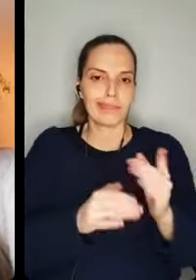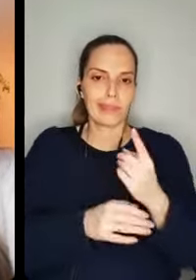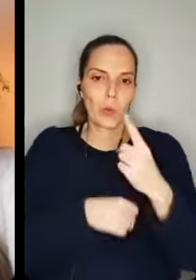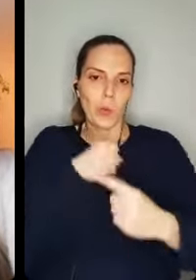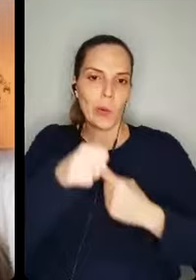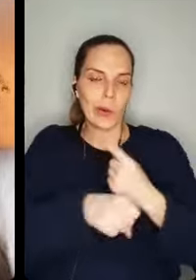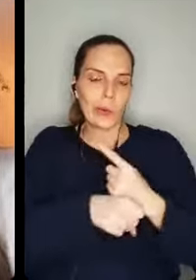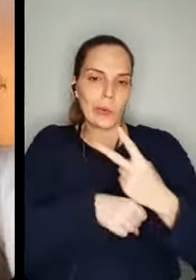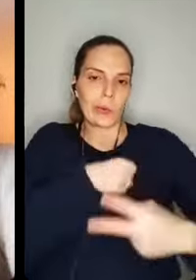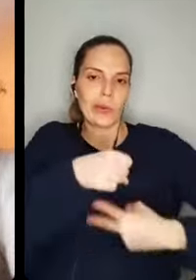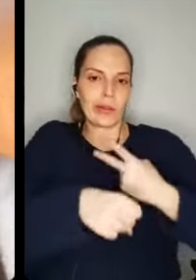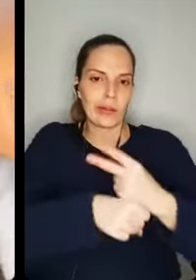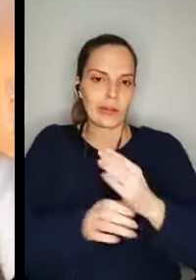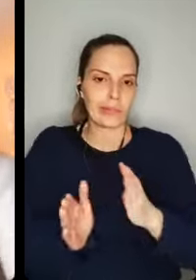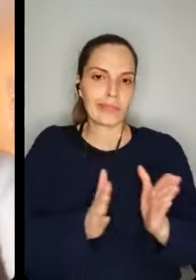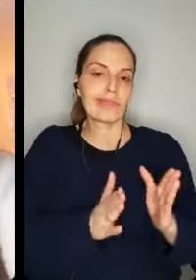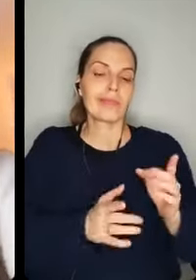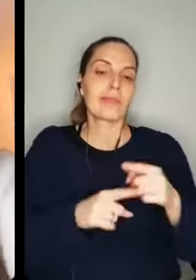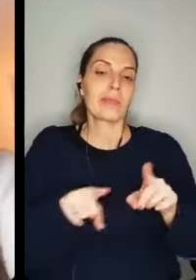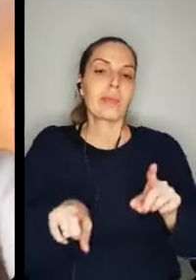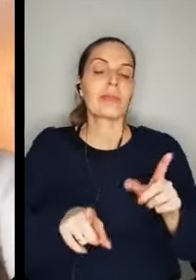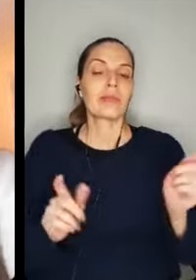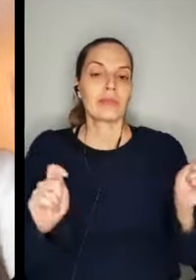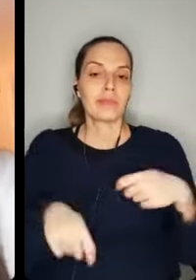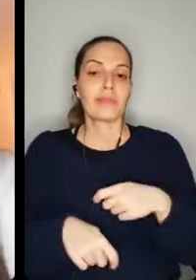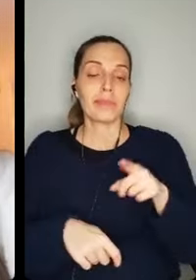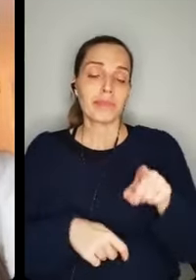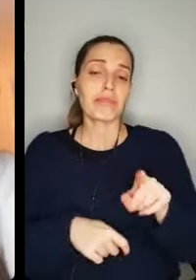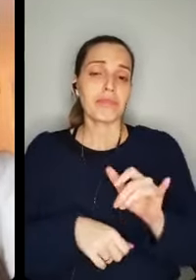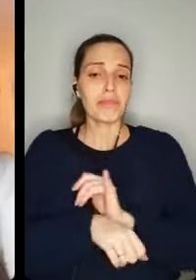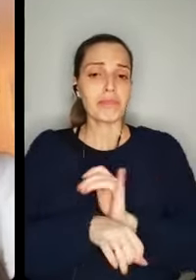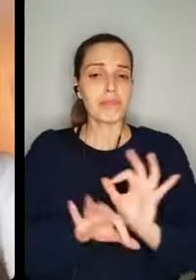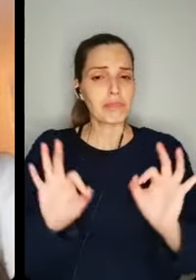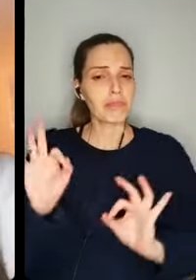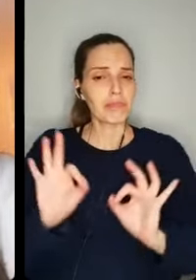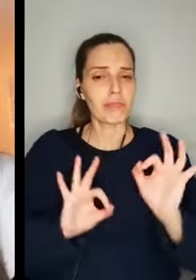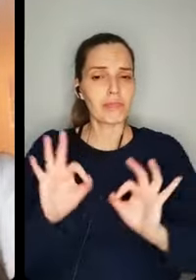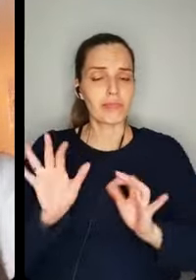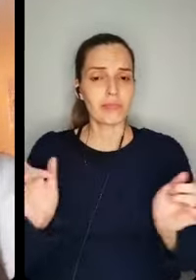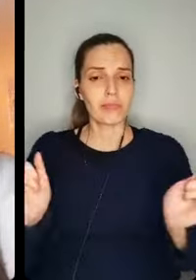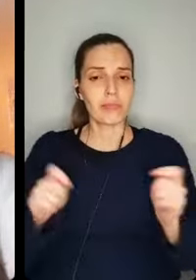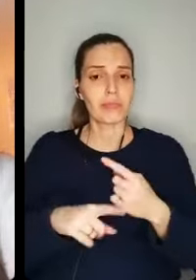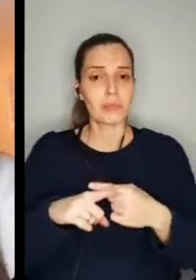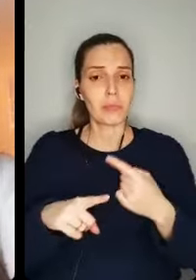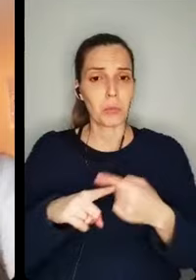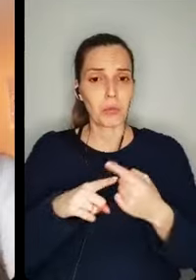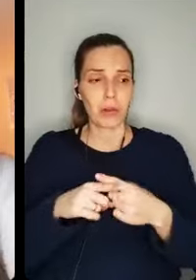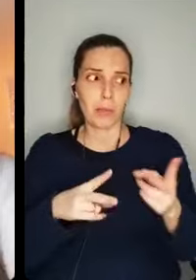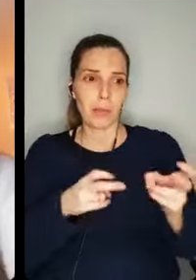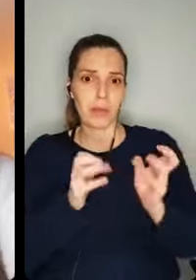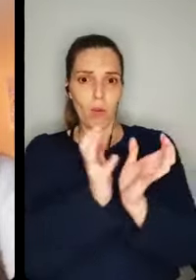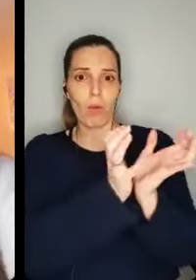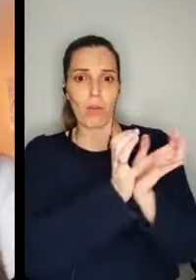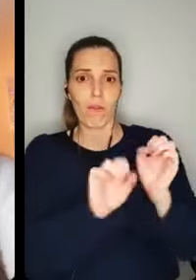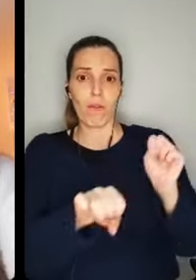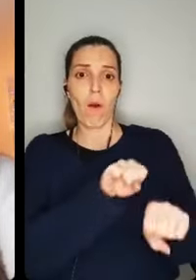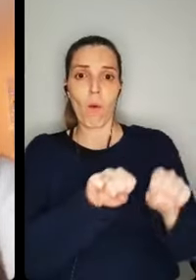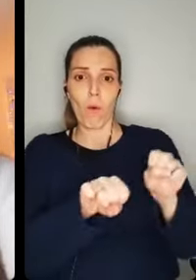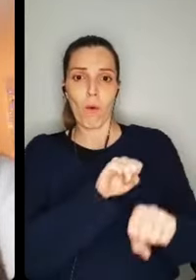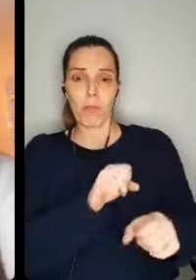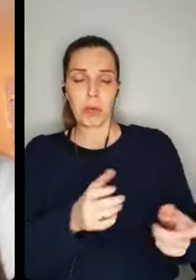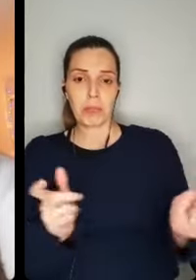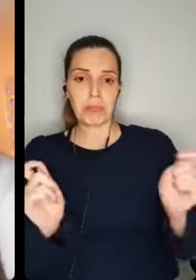enfim, tem como encaixar porque o pessoal está conseguindo se formar mesmo com essas adversidades, né?